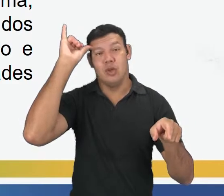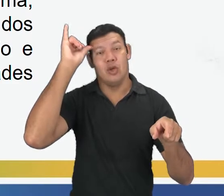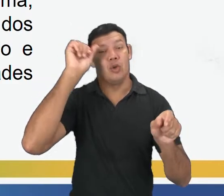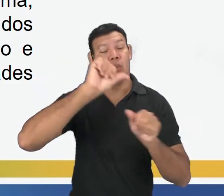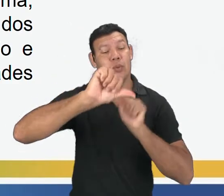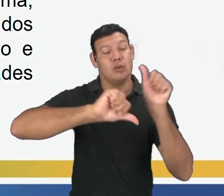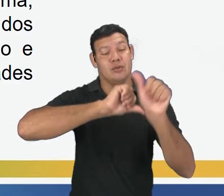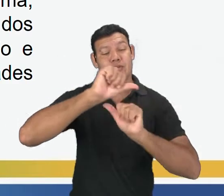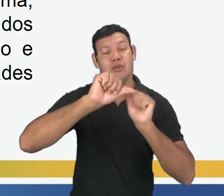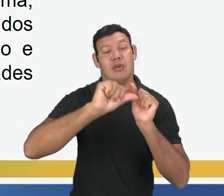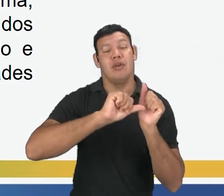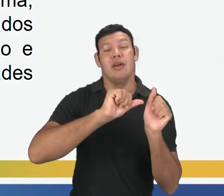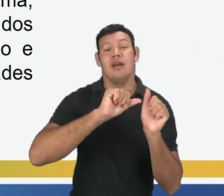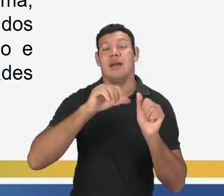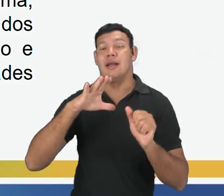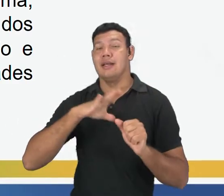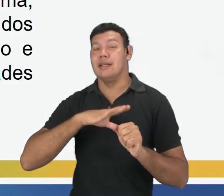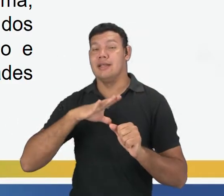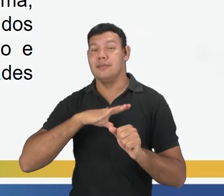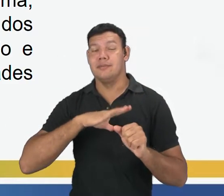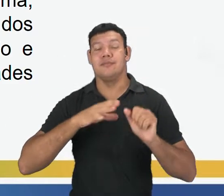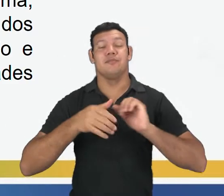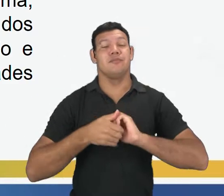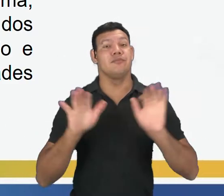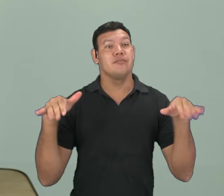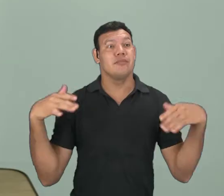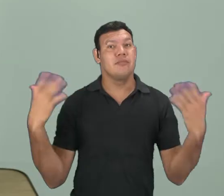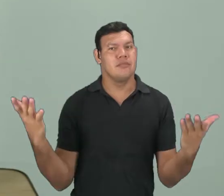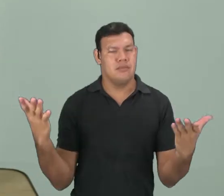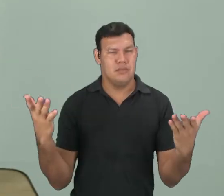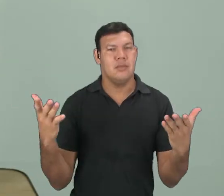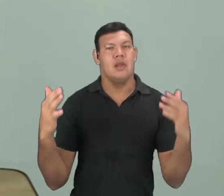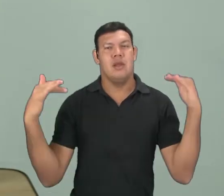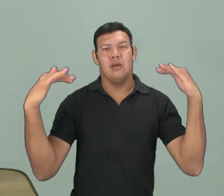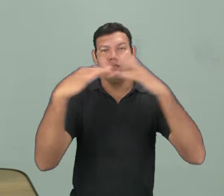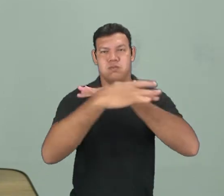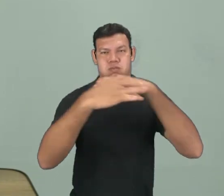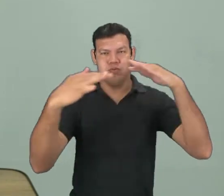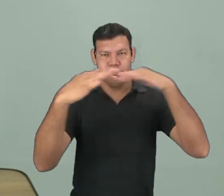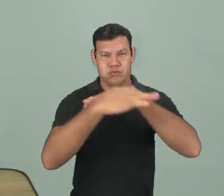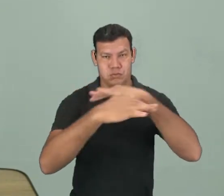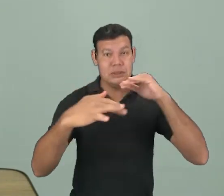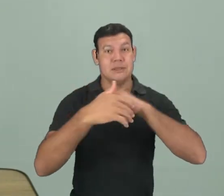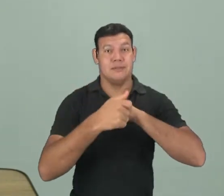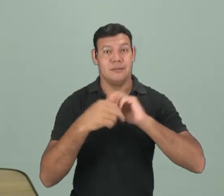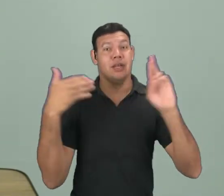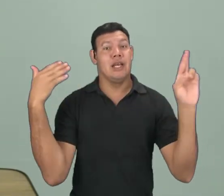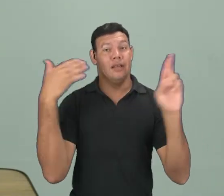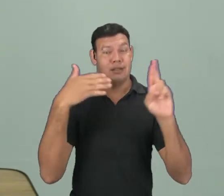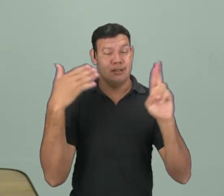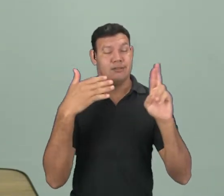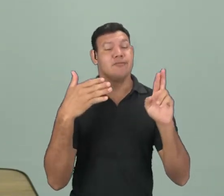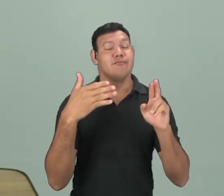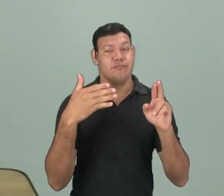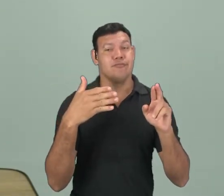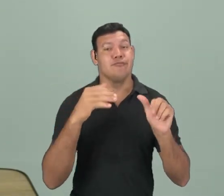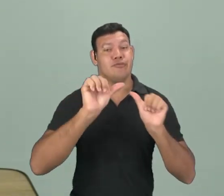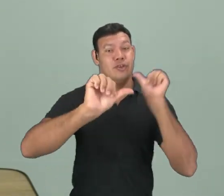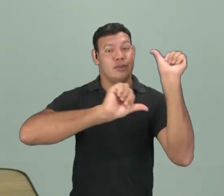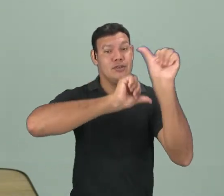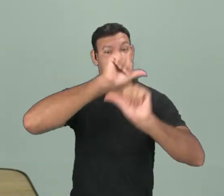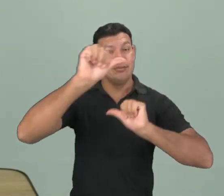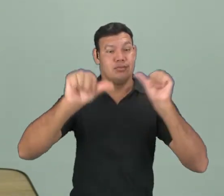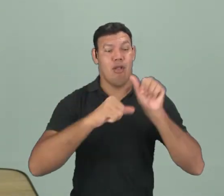predominantemente urbana. Então, olha só, quando eu falo de urbanização, eu estou me referindo ao processo que pessoas que saíram